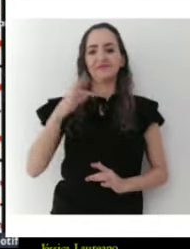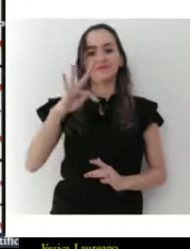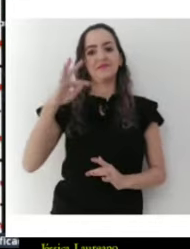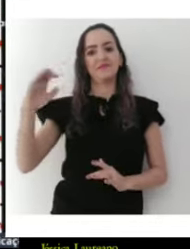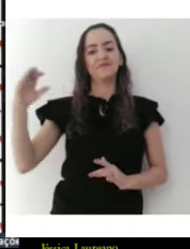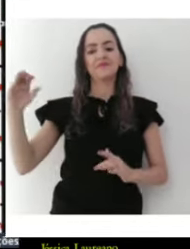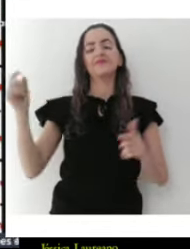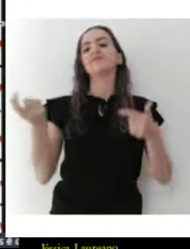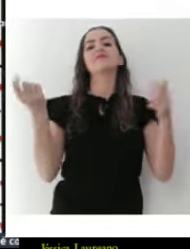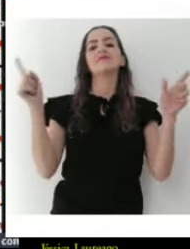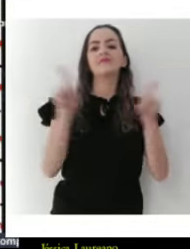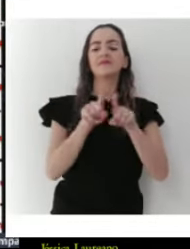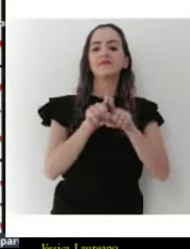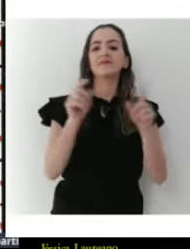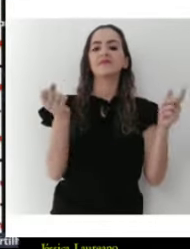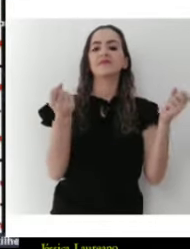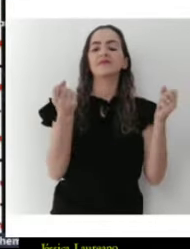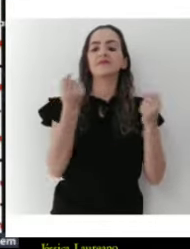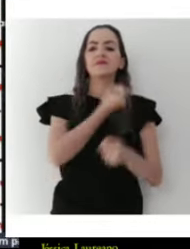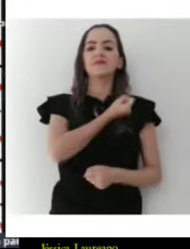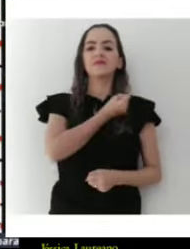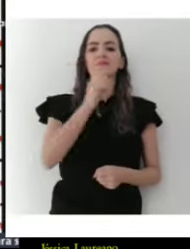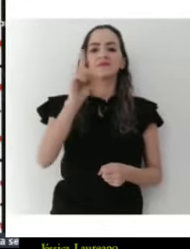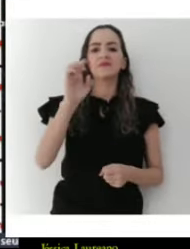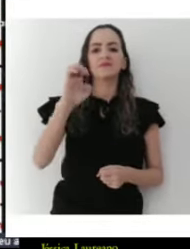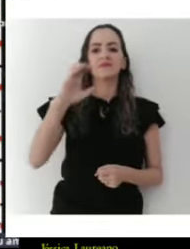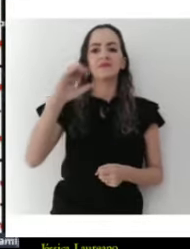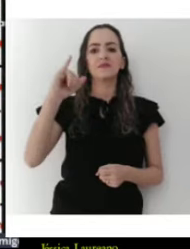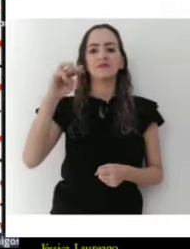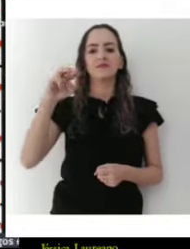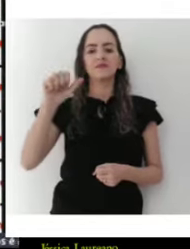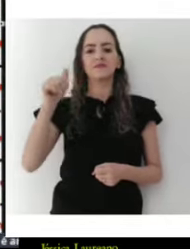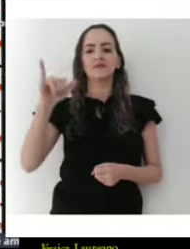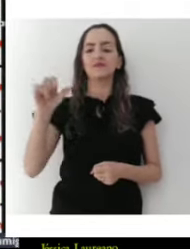pós-graduação. Então, vamos aos slides.